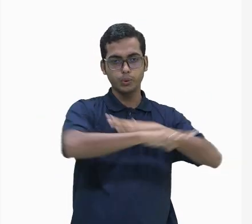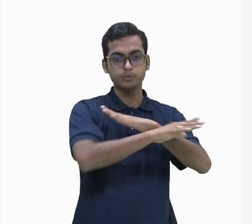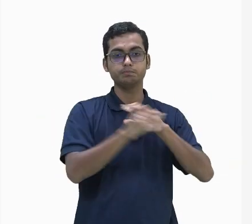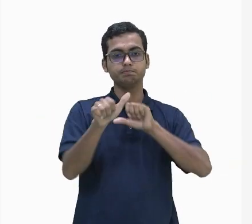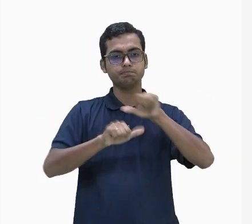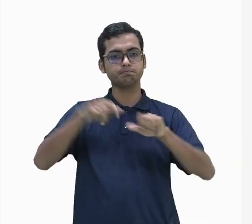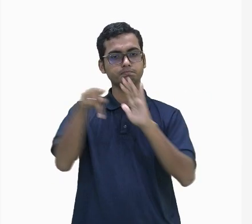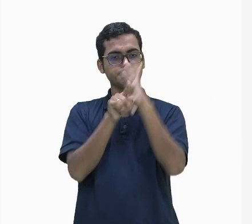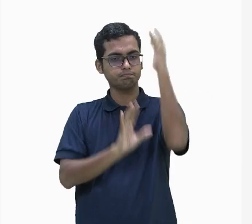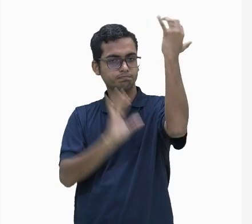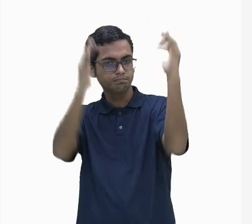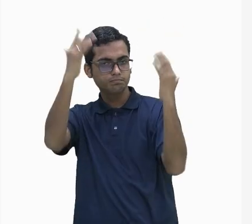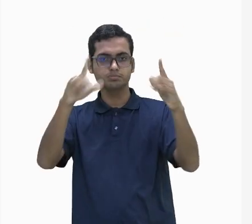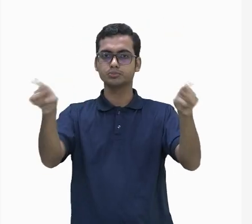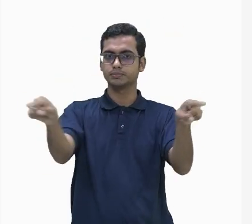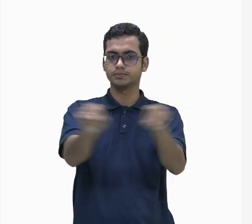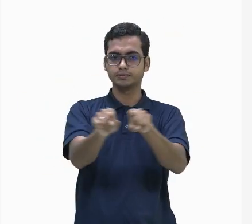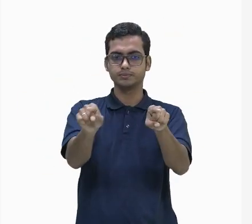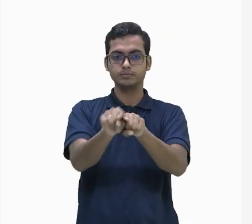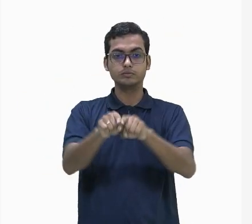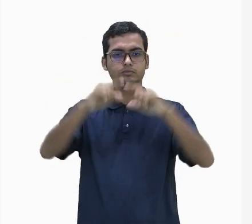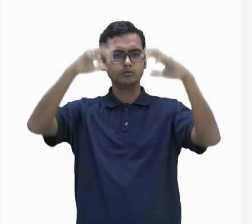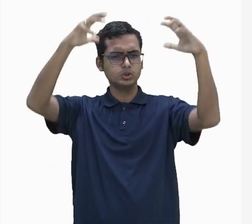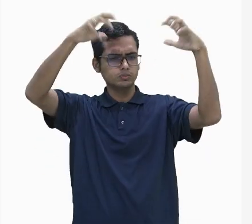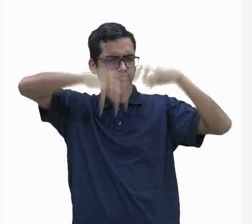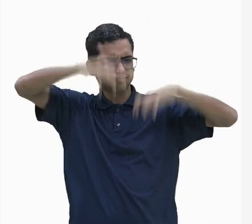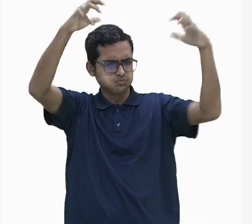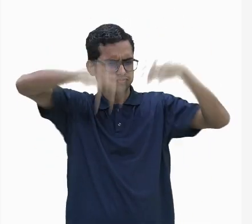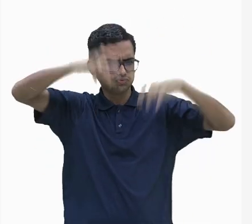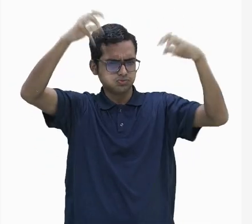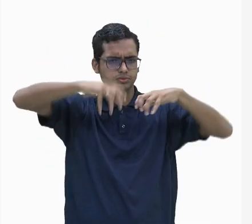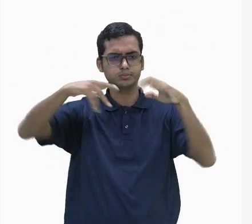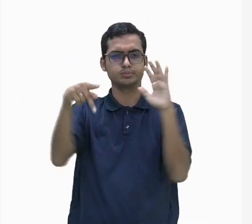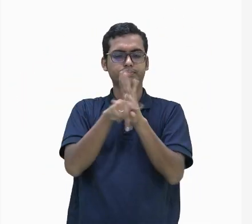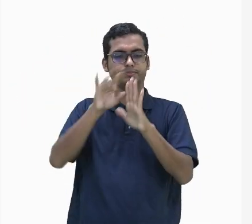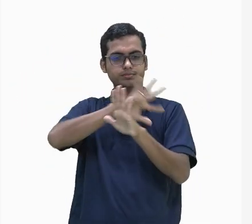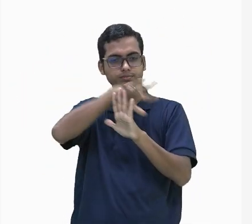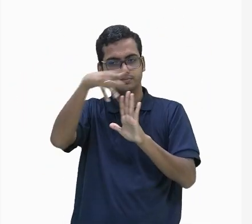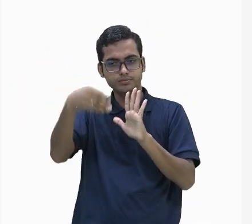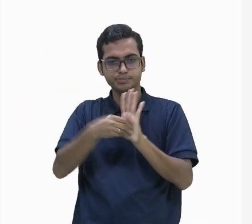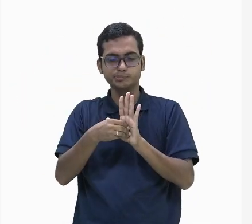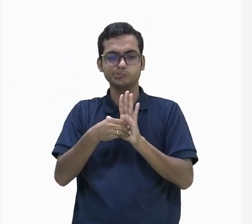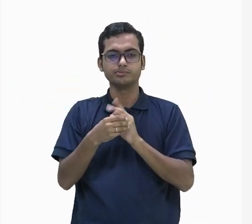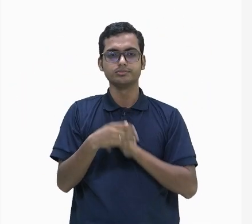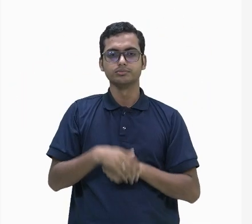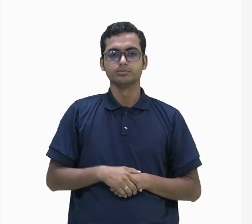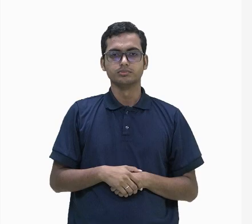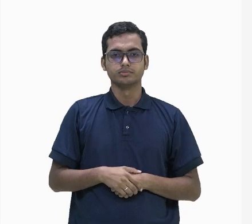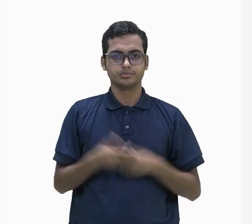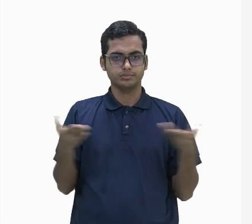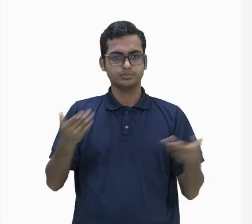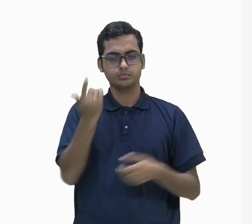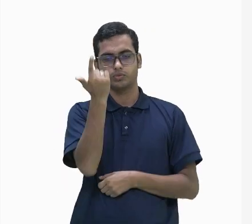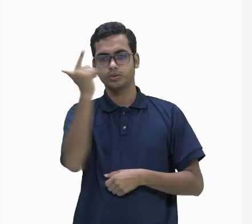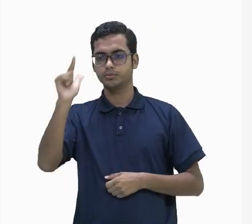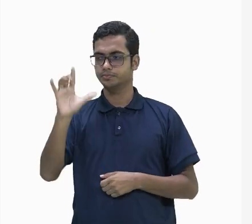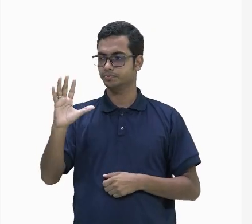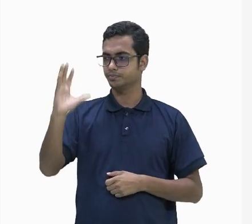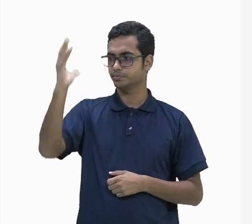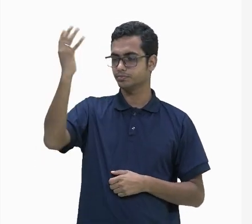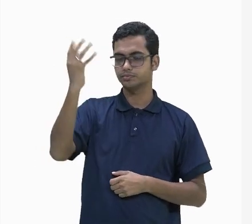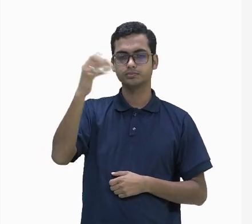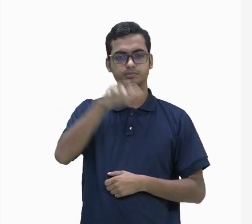uma maior penetração de chuvas na Amazônia. Um outro fenômeno que também ocorre, né, na